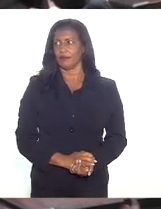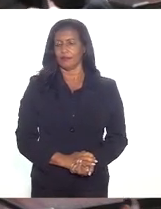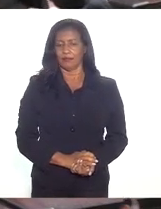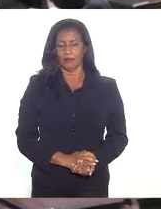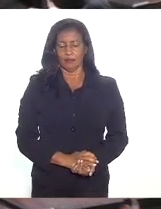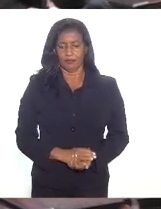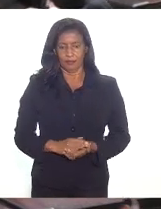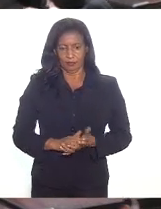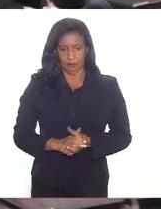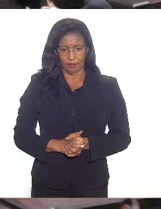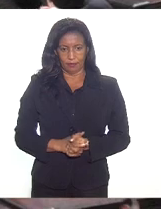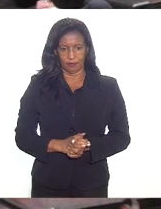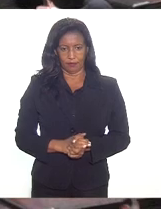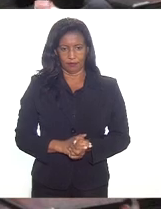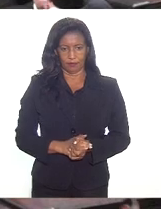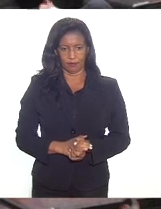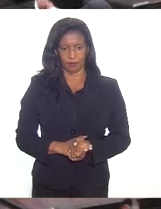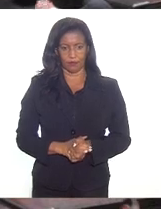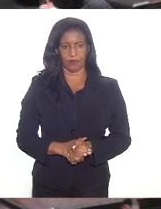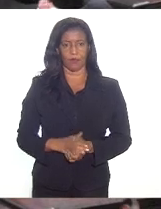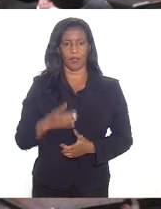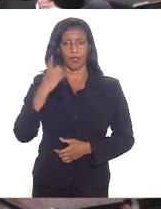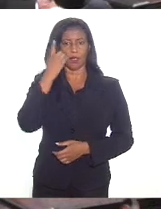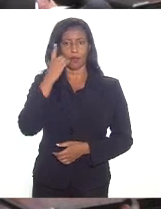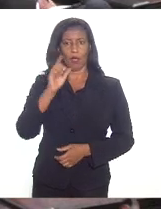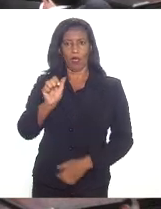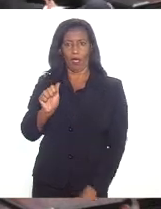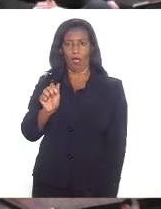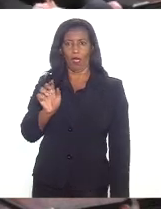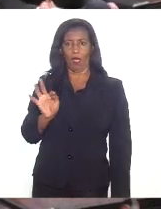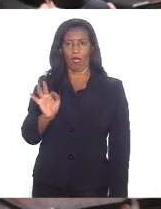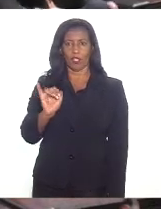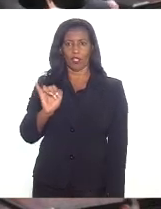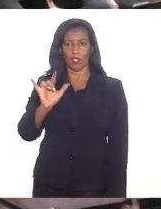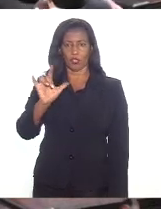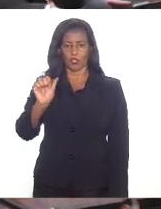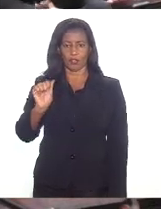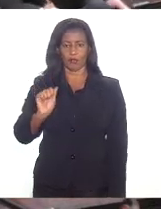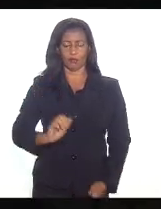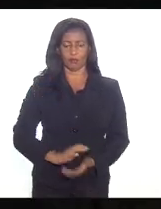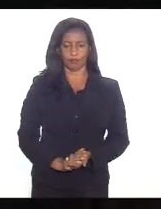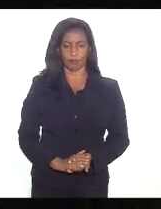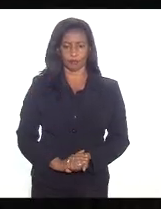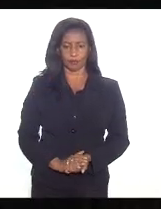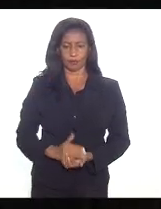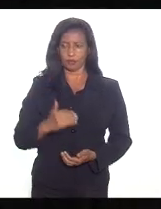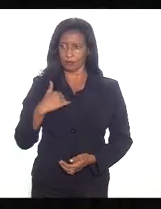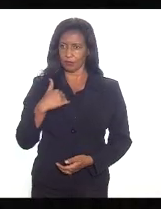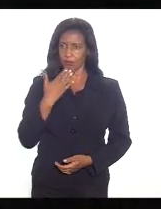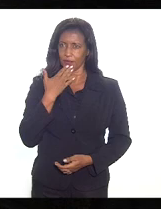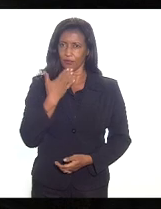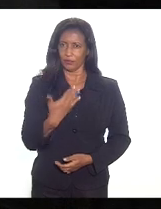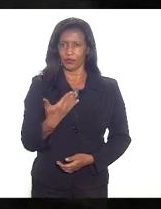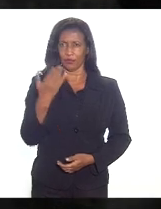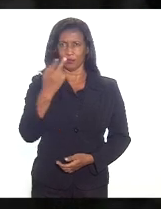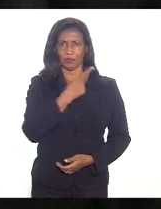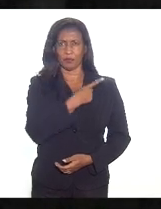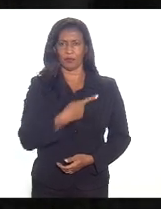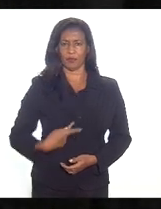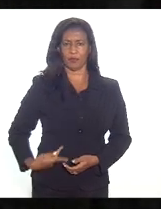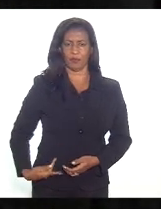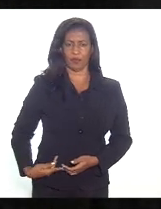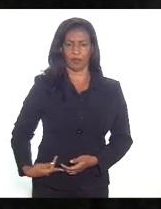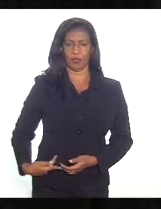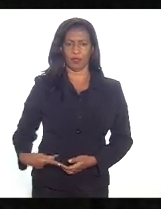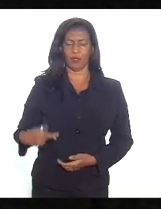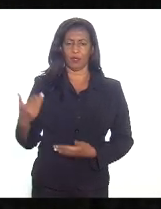Senhor presidente, eu queria pedir... Boa tarde, deputado Átila Nunes, que se encontra aqui. Senhor presidente, eu queria pedir, Vossa Excelência, que designe o